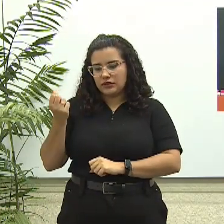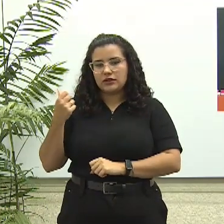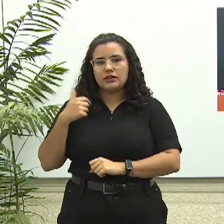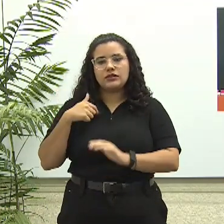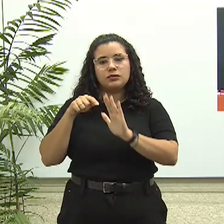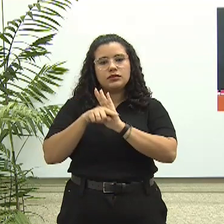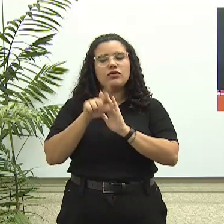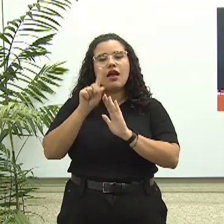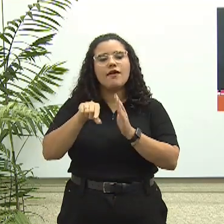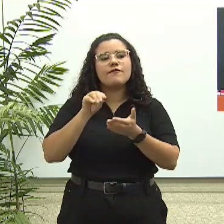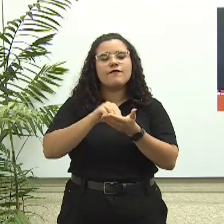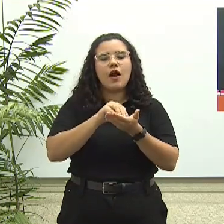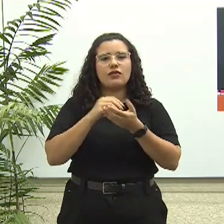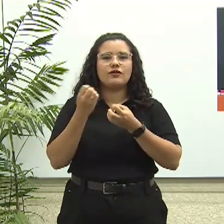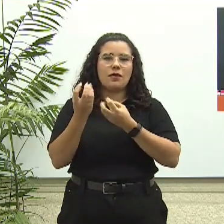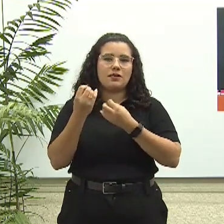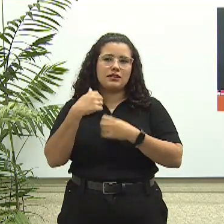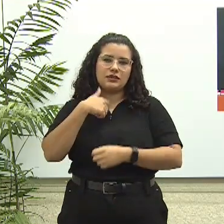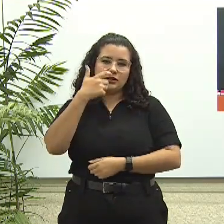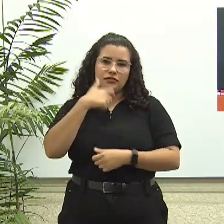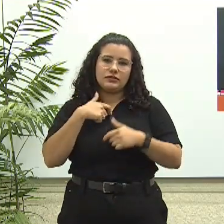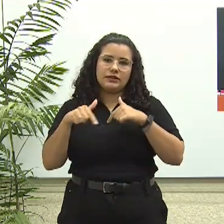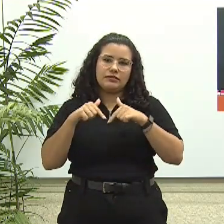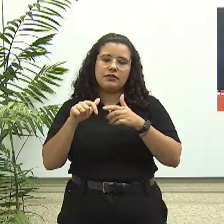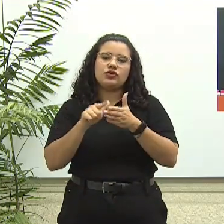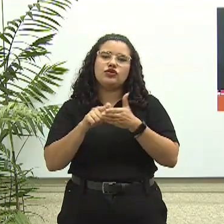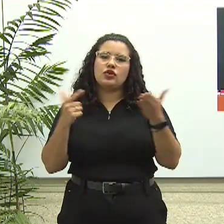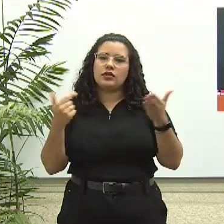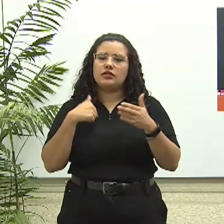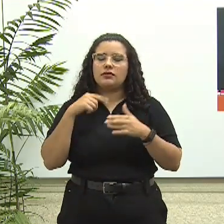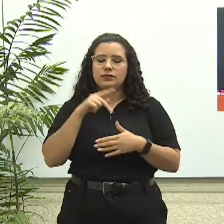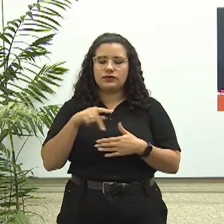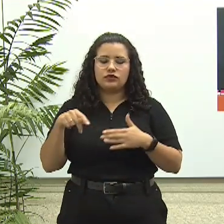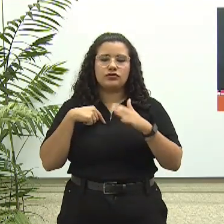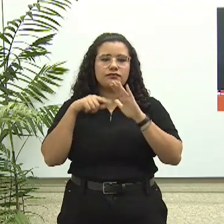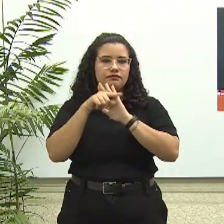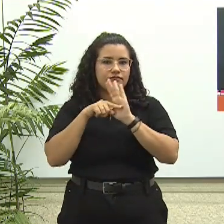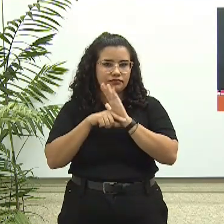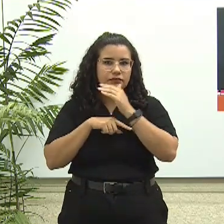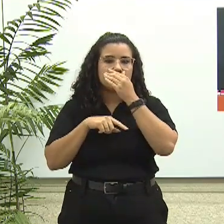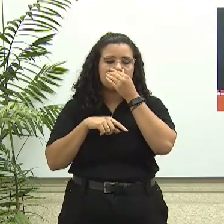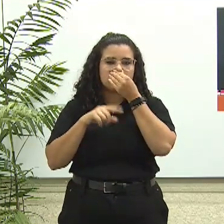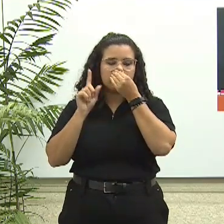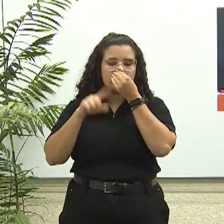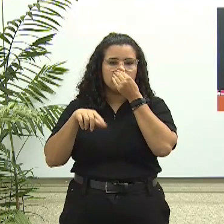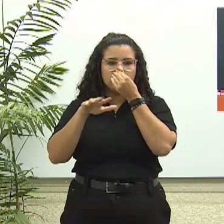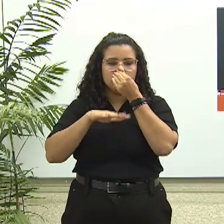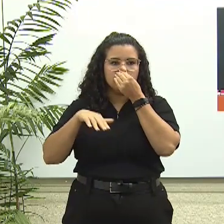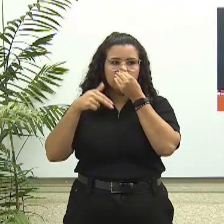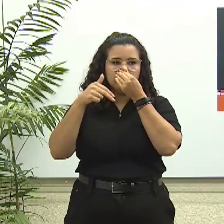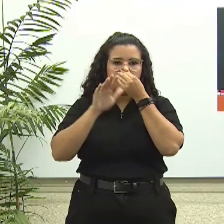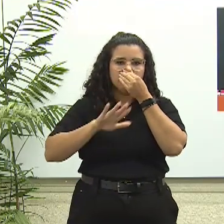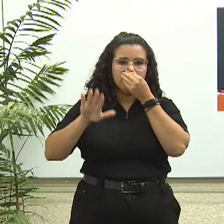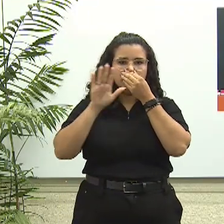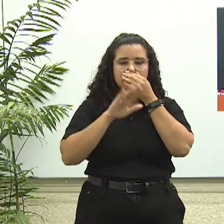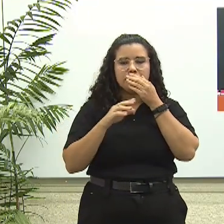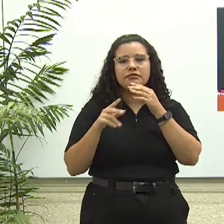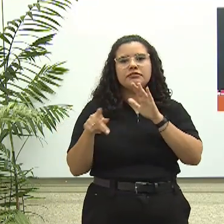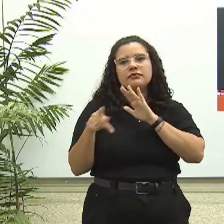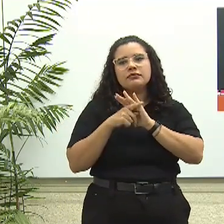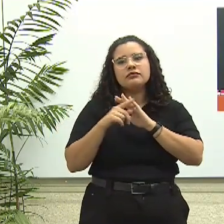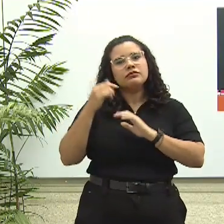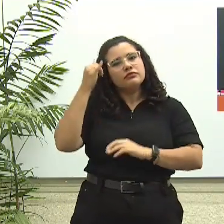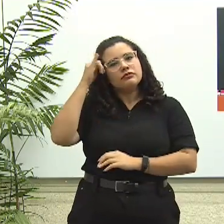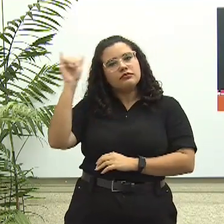desinformação né sou jornalista professora e pesquiso desinformação faço parte lá da rede nacional de combate à desinformação